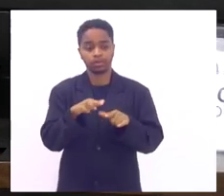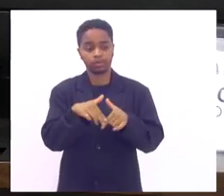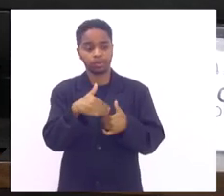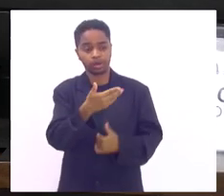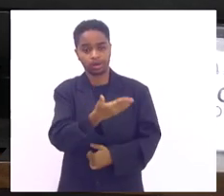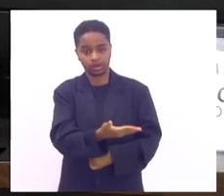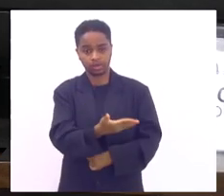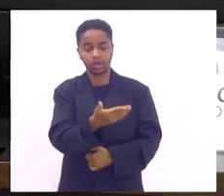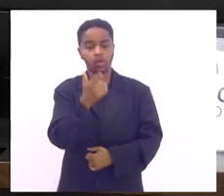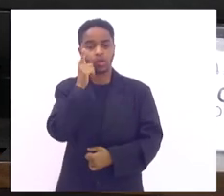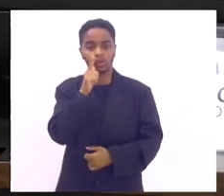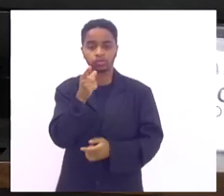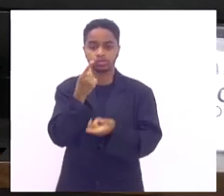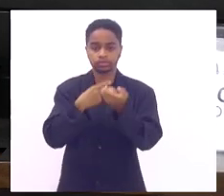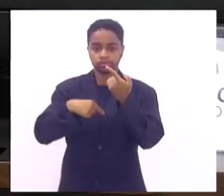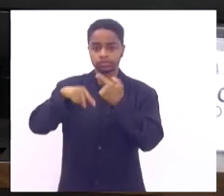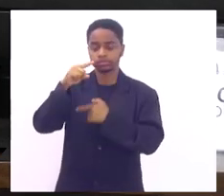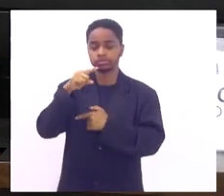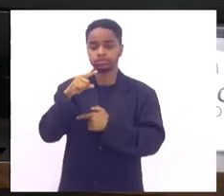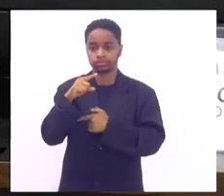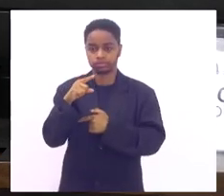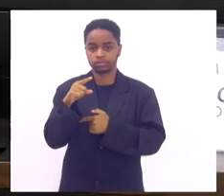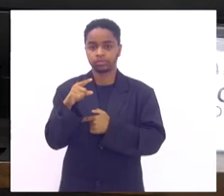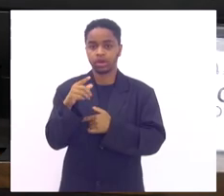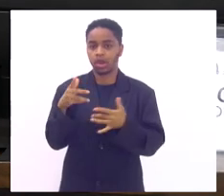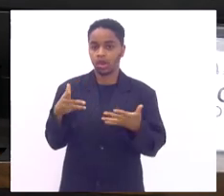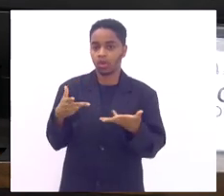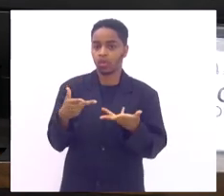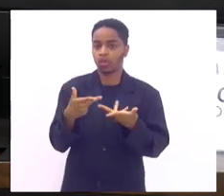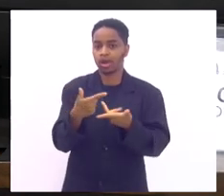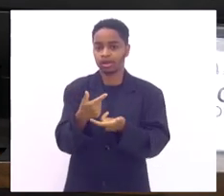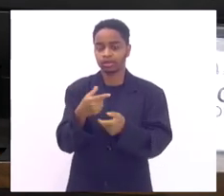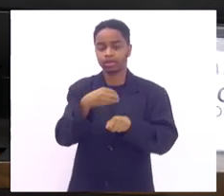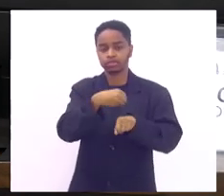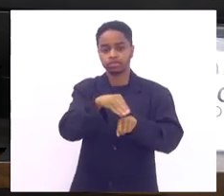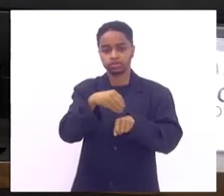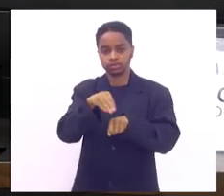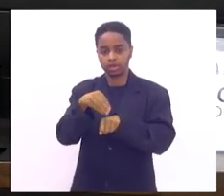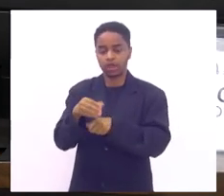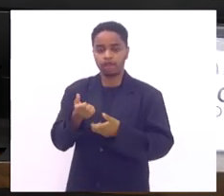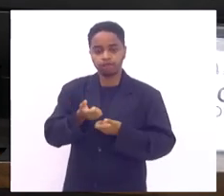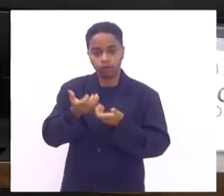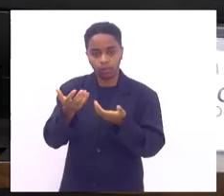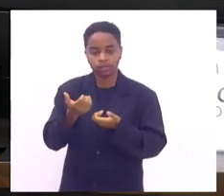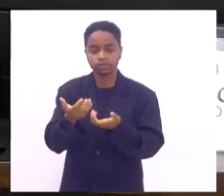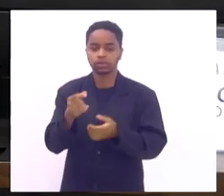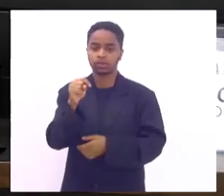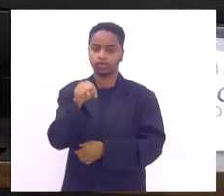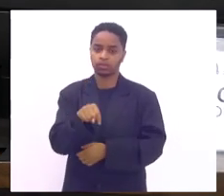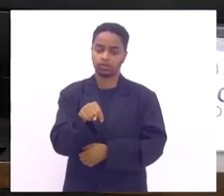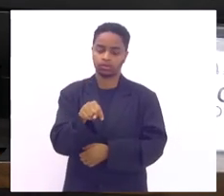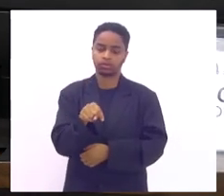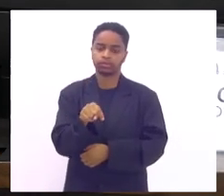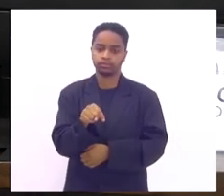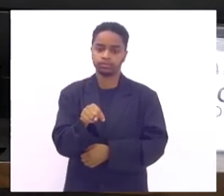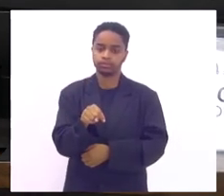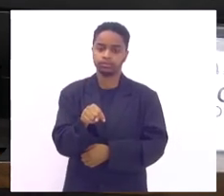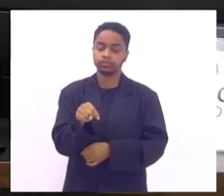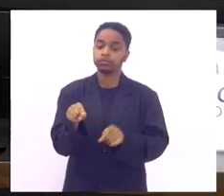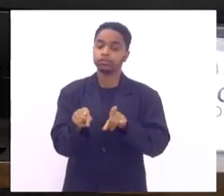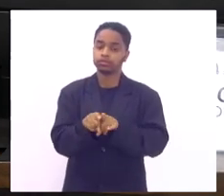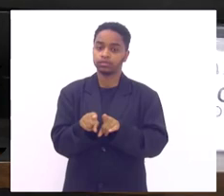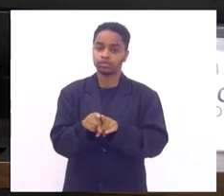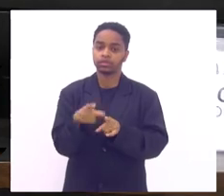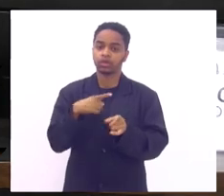um upgrade na gradação da qualidade das informações que são prestadas, e de todo